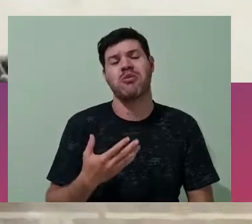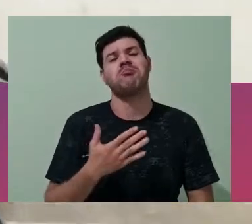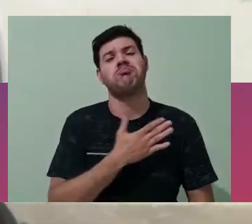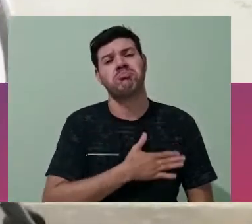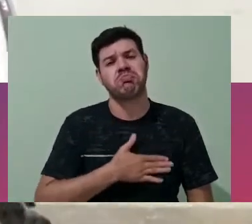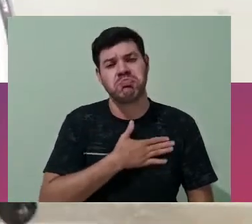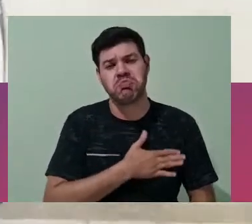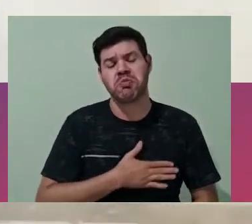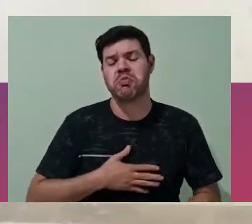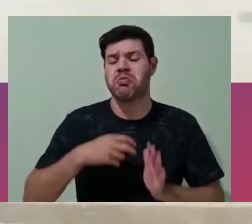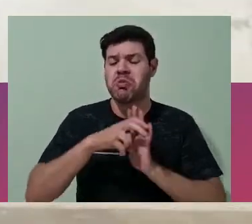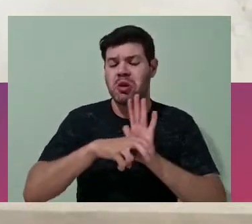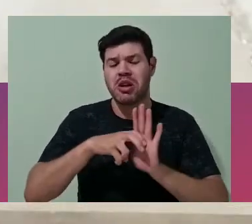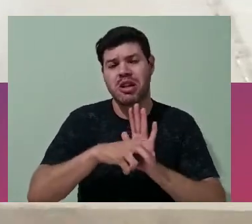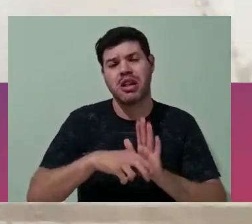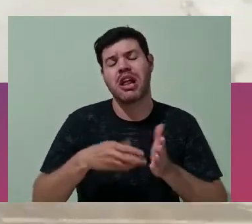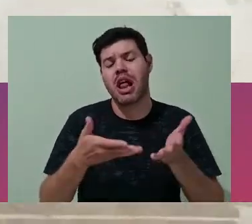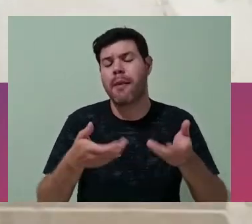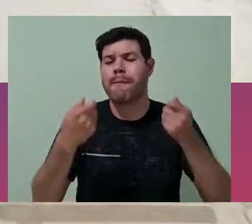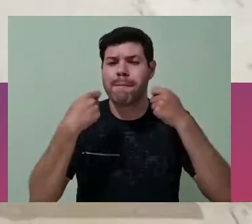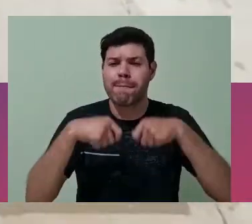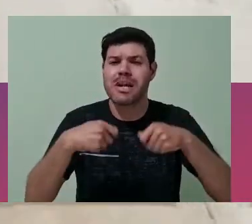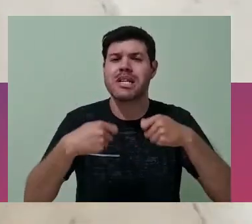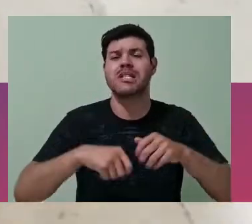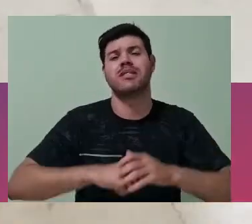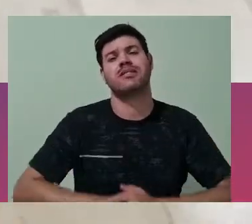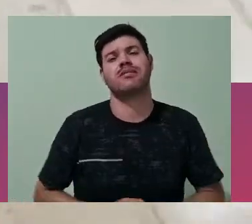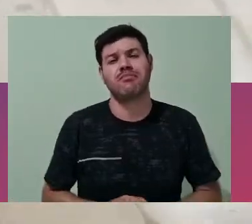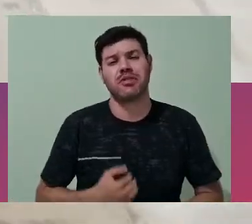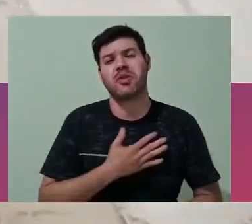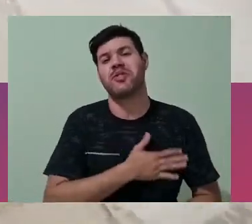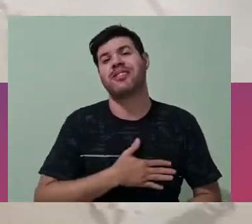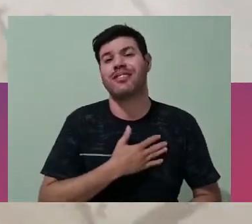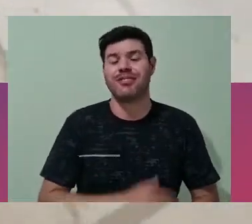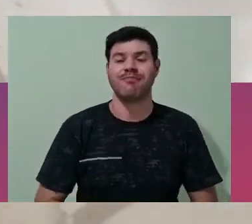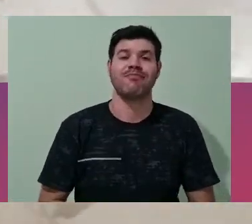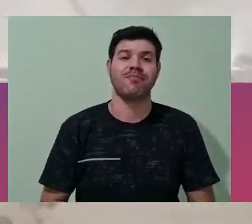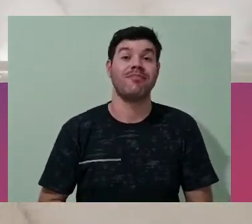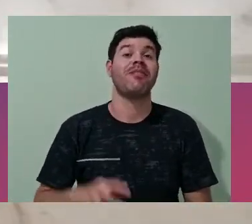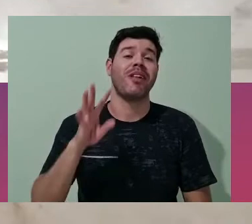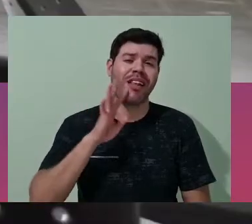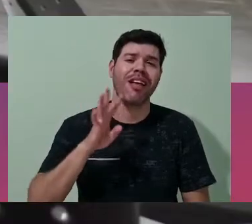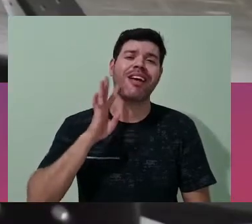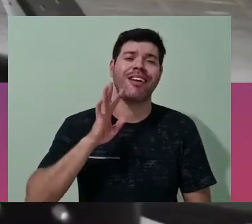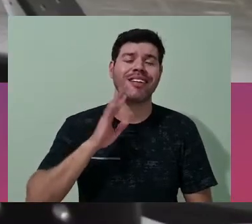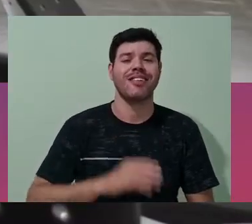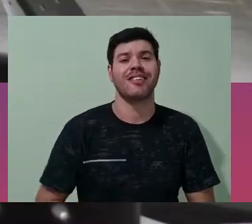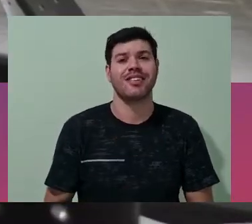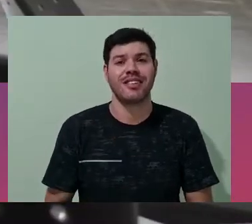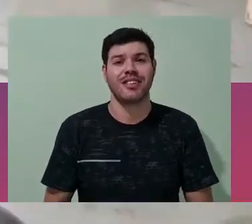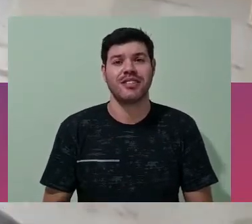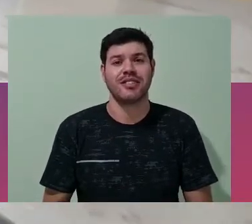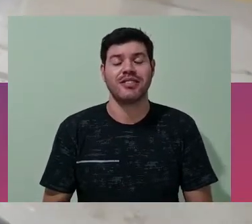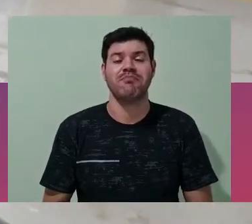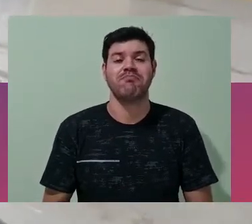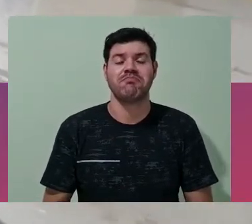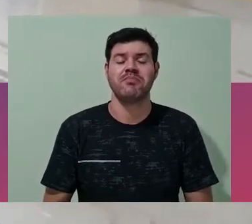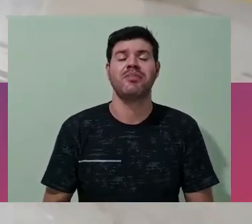sensação boa de ter recebido essa cadeira nova, que ela estava precisando. Eu gostei bastante. Legal.